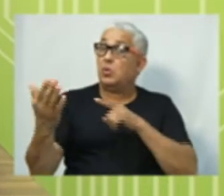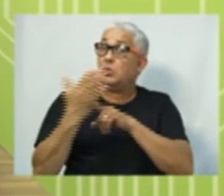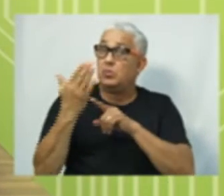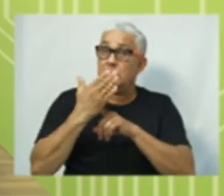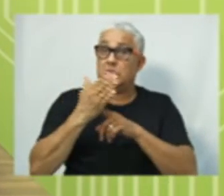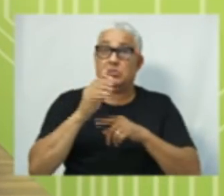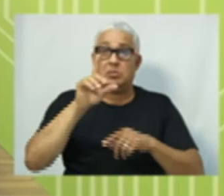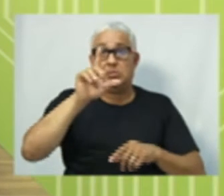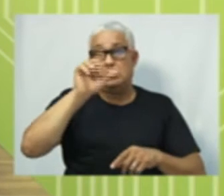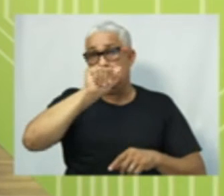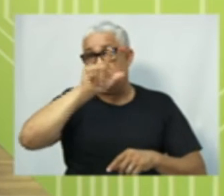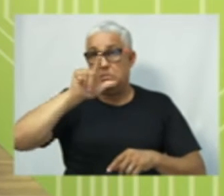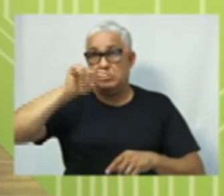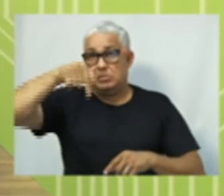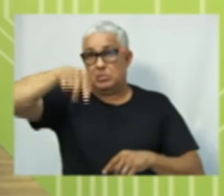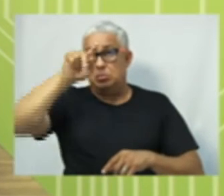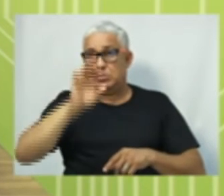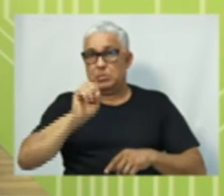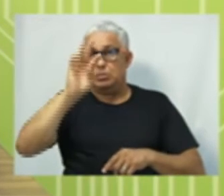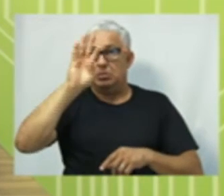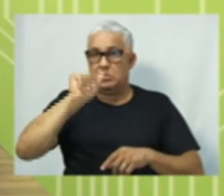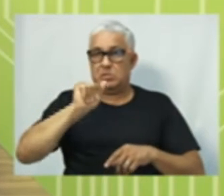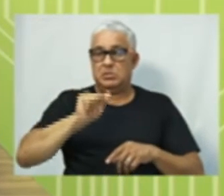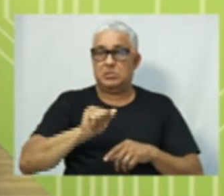Dependendo da atividade, dependendo de cada